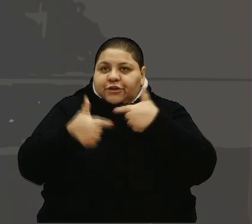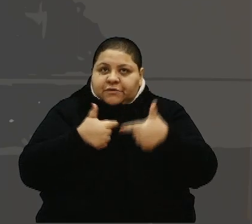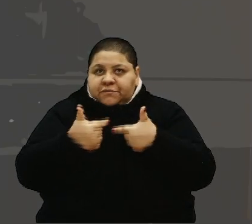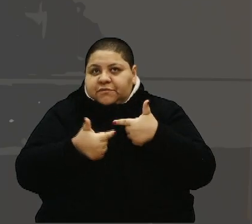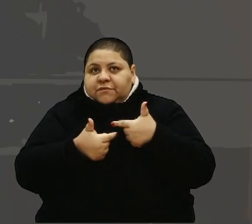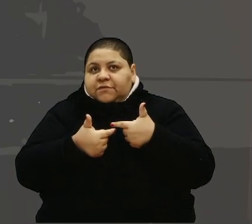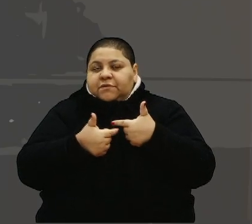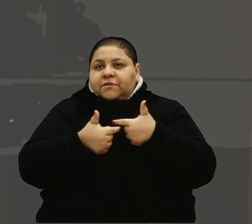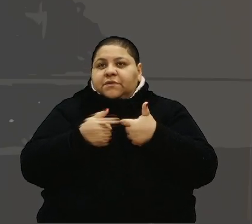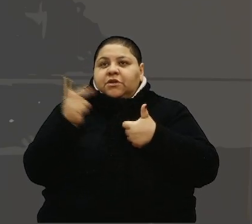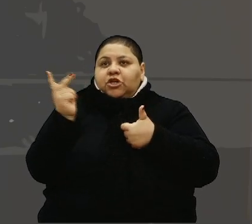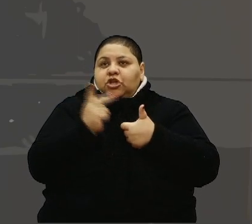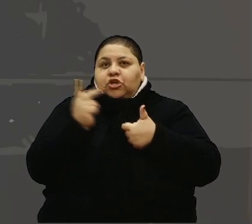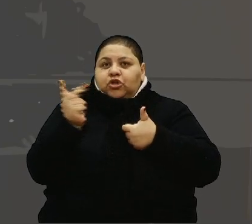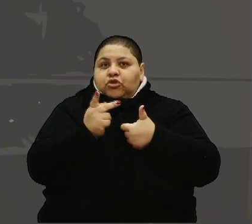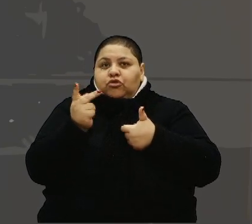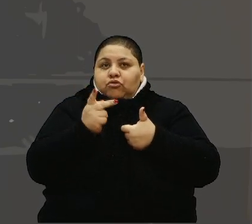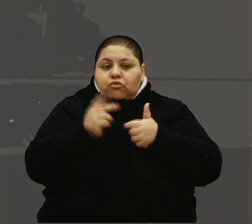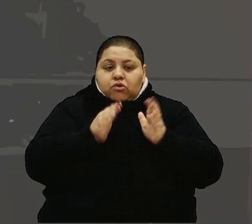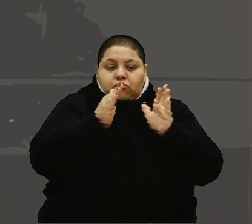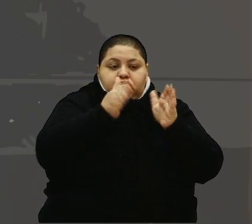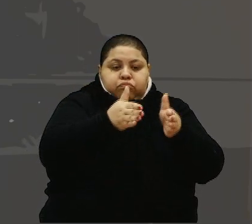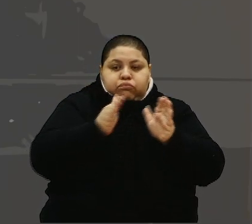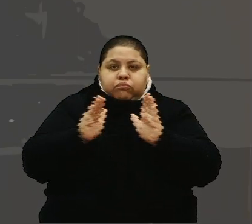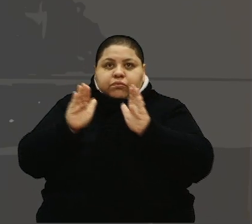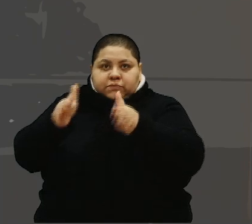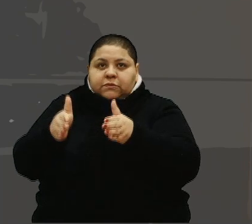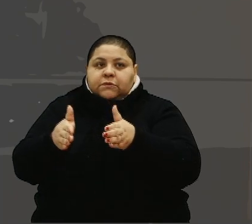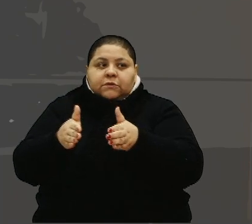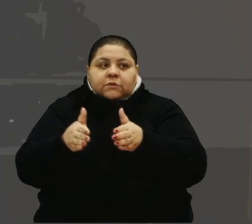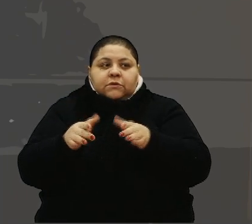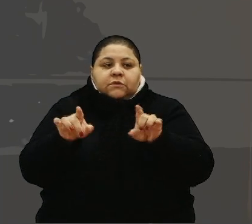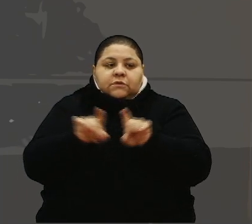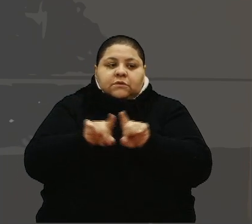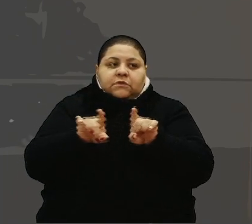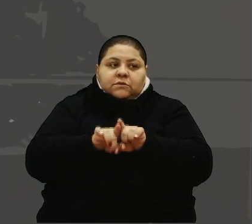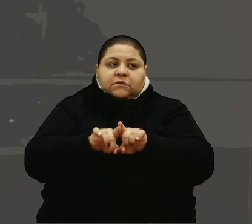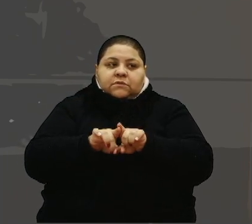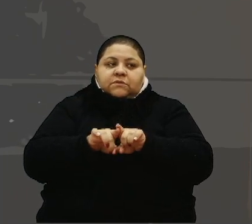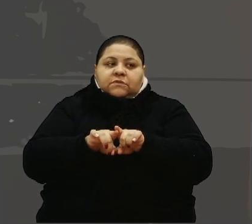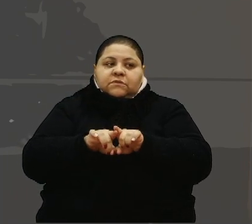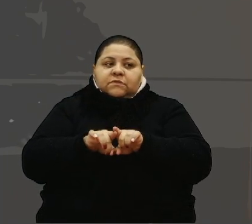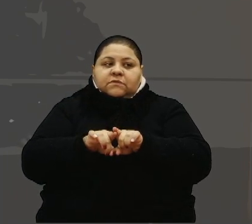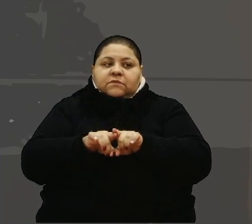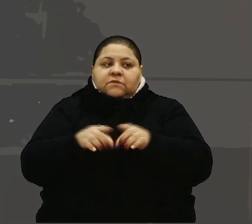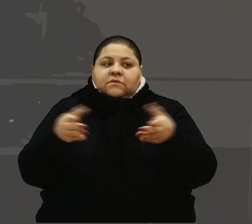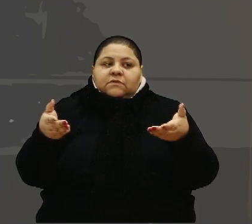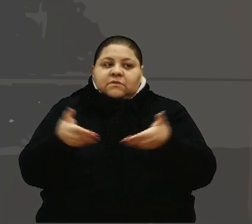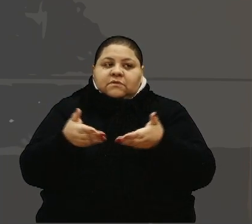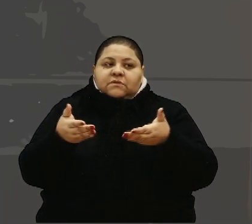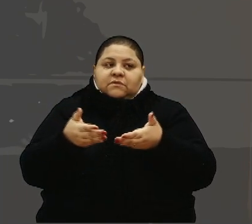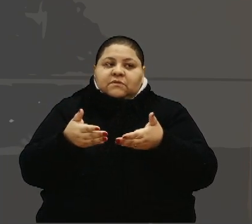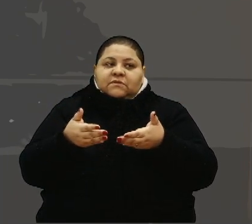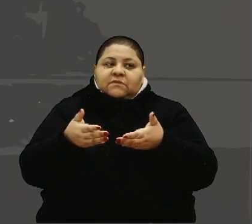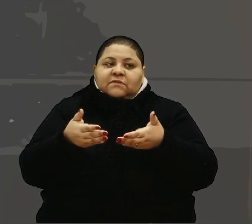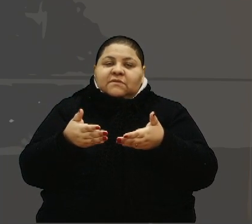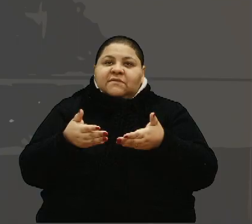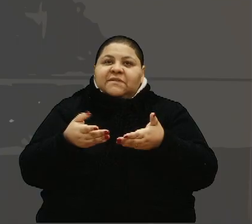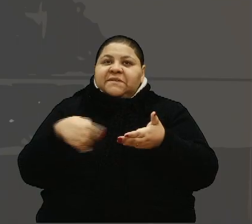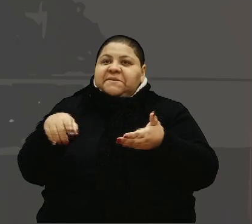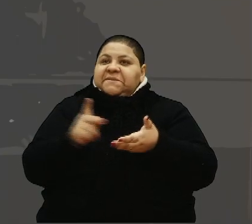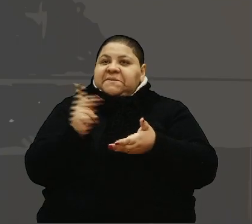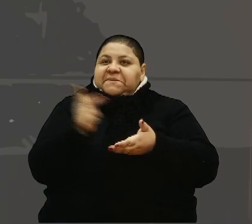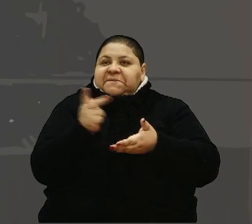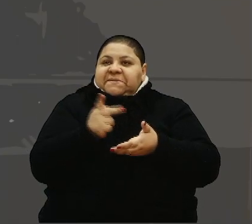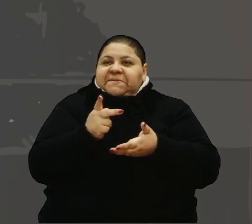basicamente com dois grandes eixos, né? Dois grandes eixos de transporte coletivo via BRT, Business